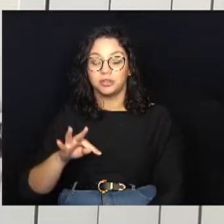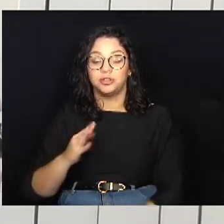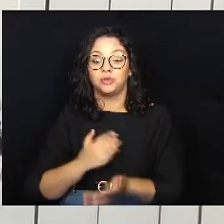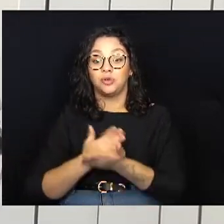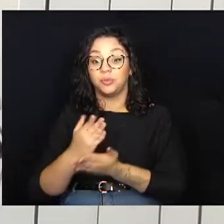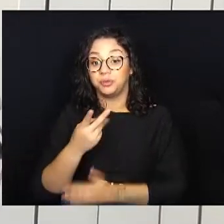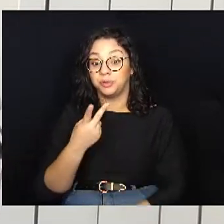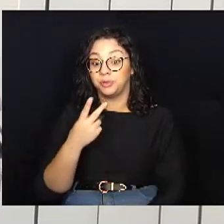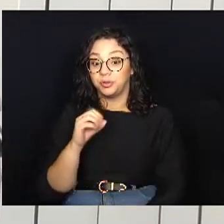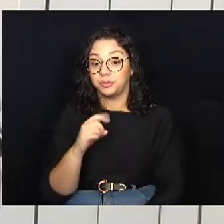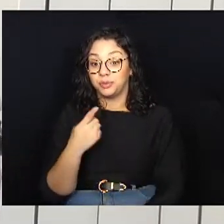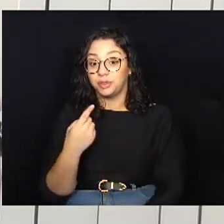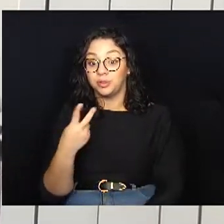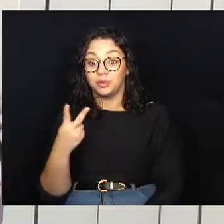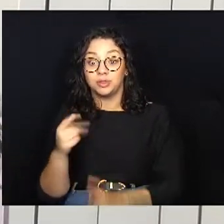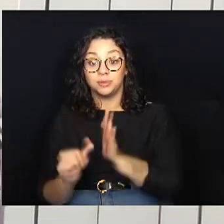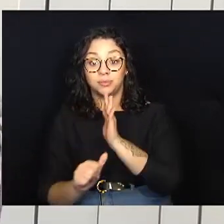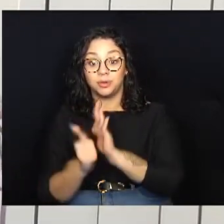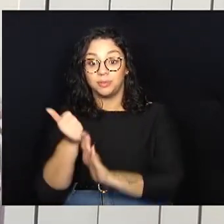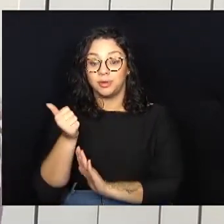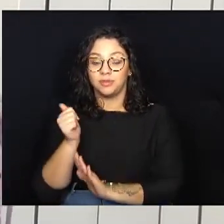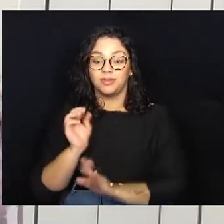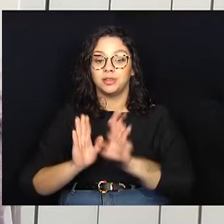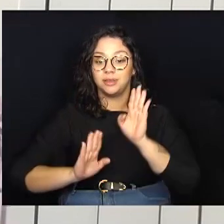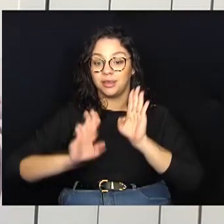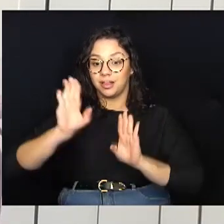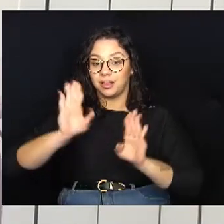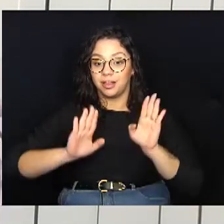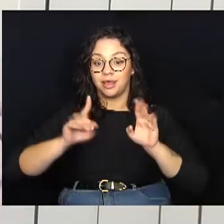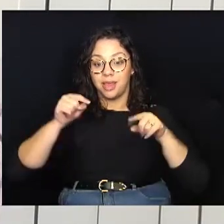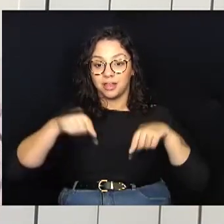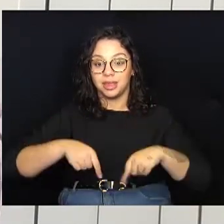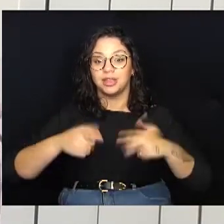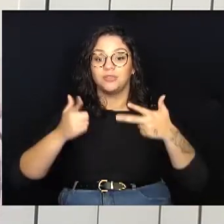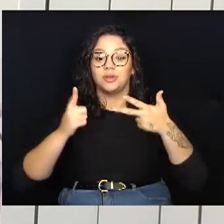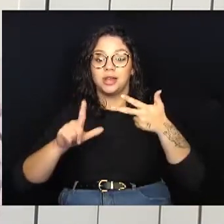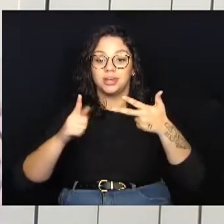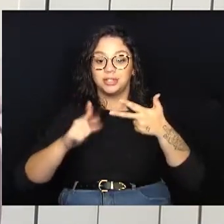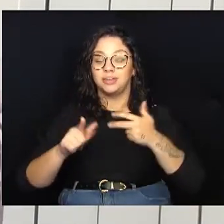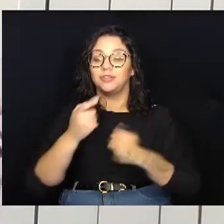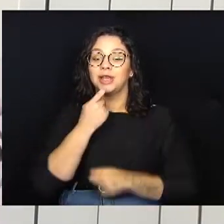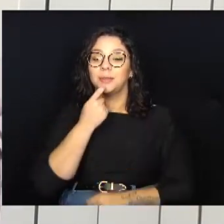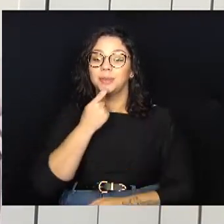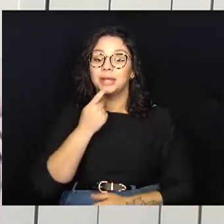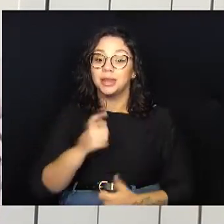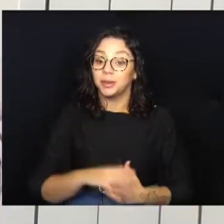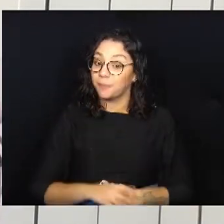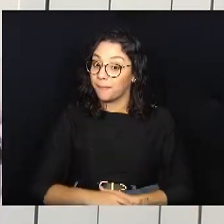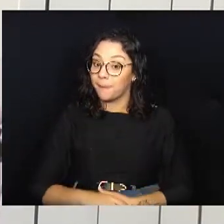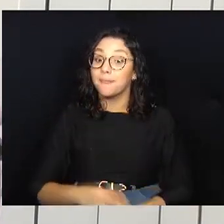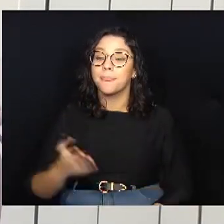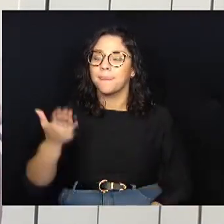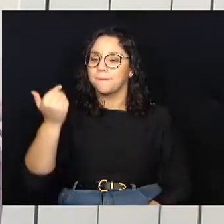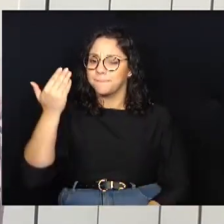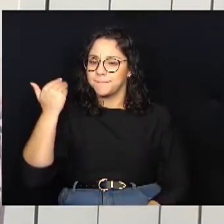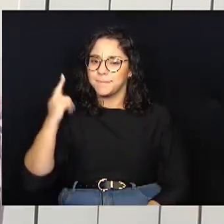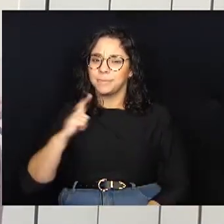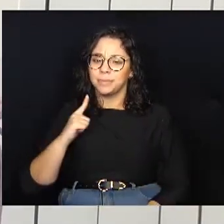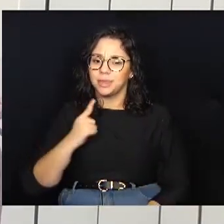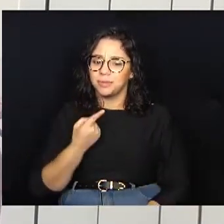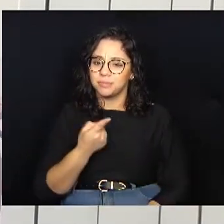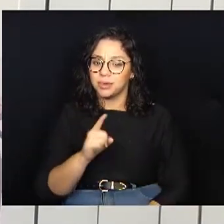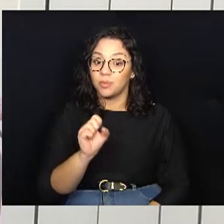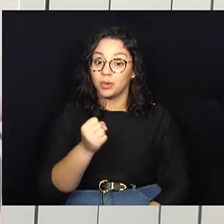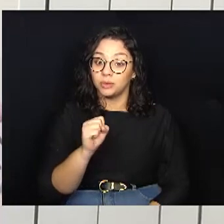se candidatou pela primeira vez a uma cadeira no Legislativo Campineiro. Na ocasião, ele teve